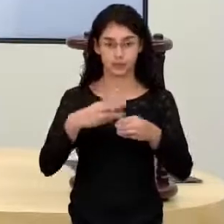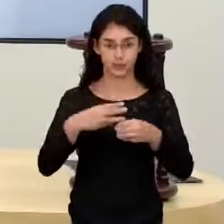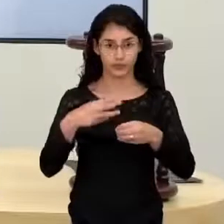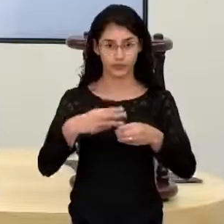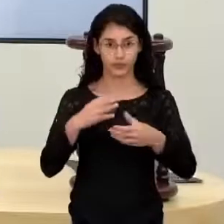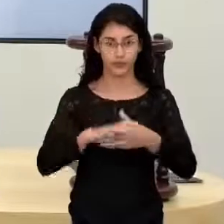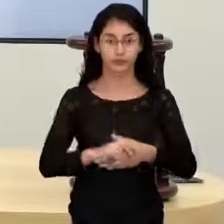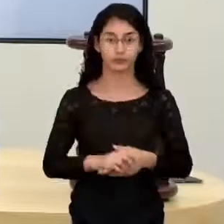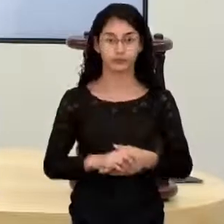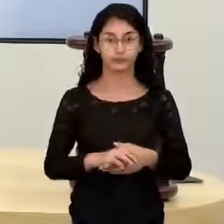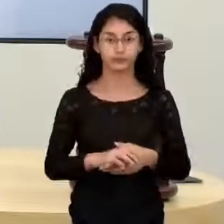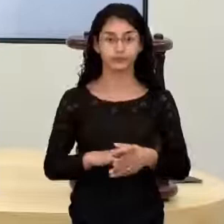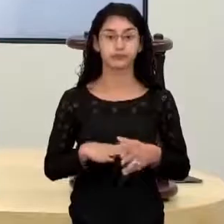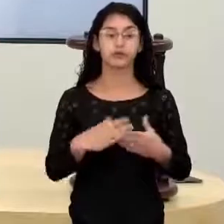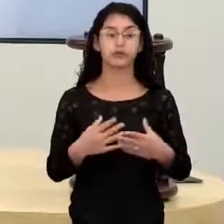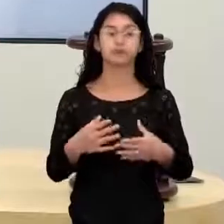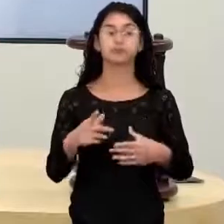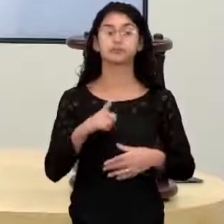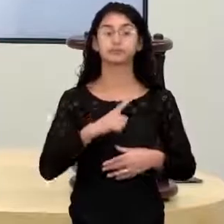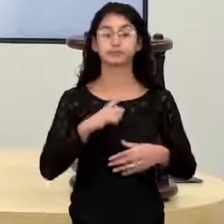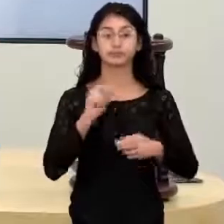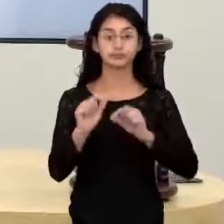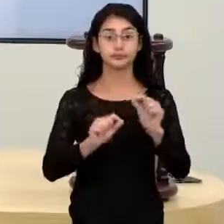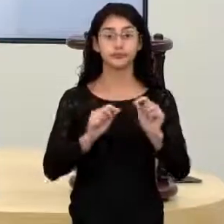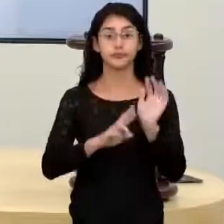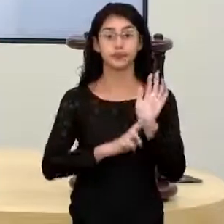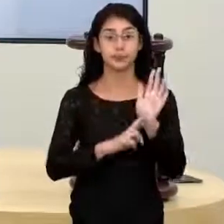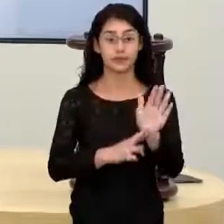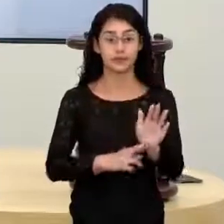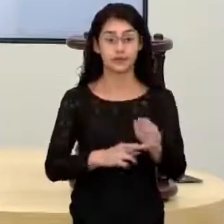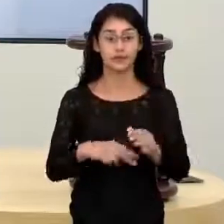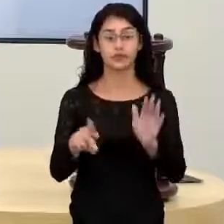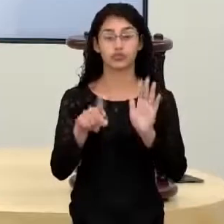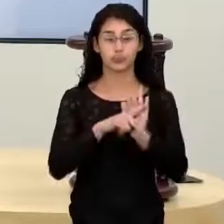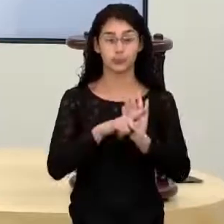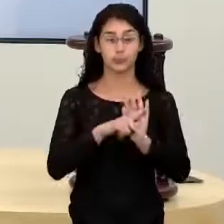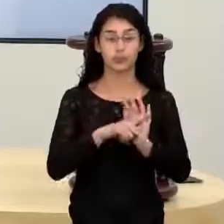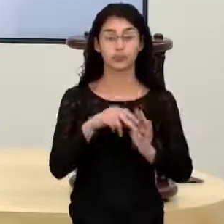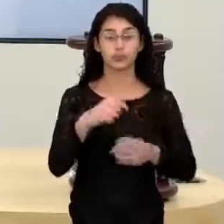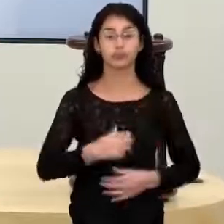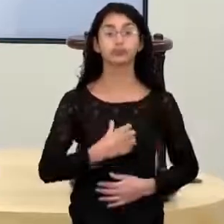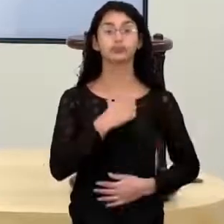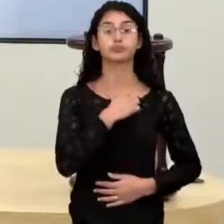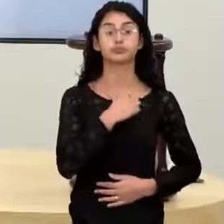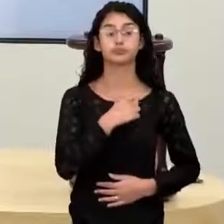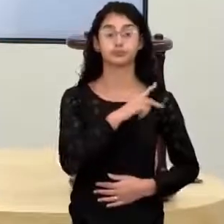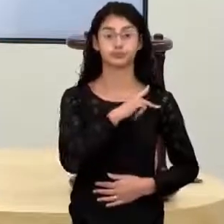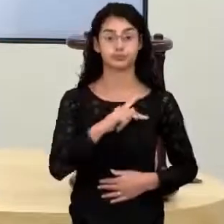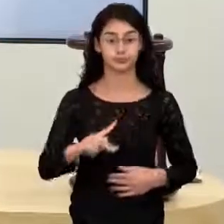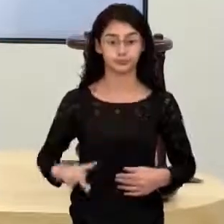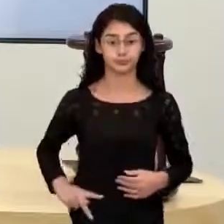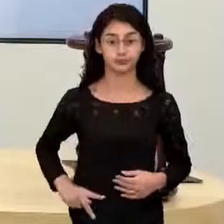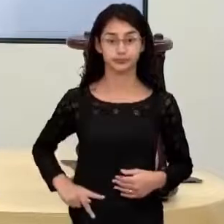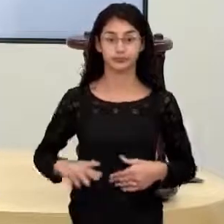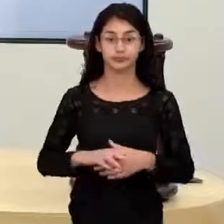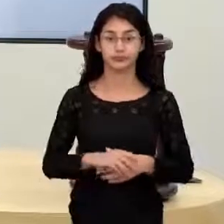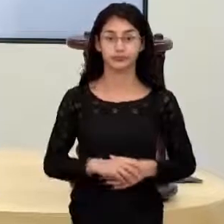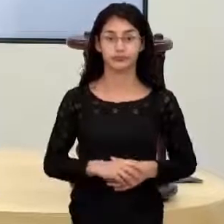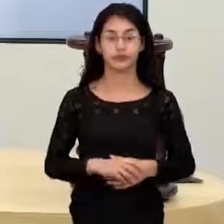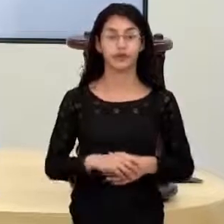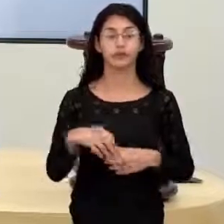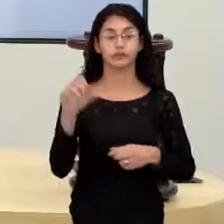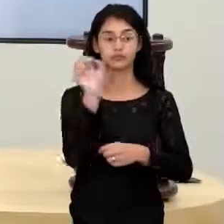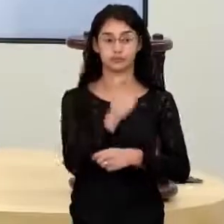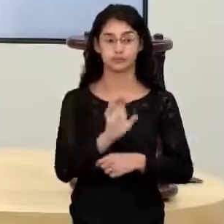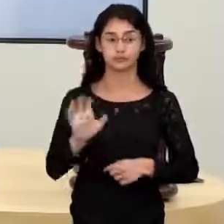Então, olha, nós temos o representante do executivo, o presidente da República. Representante do executivo nos estados,